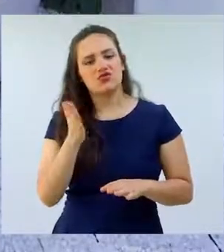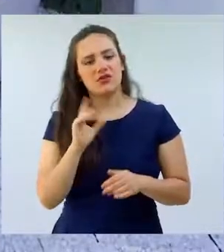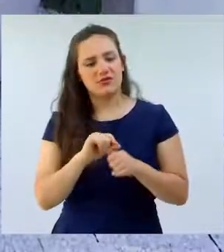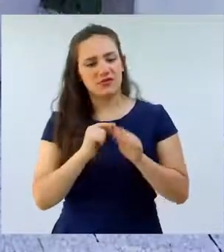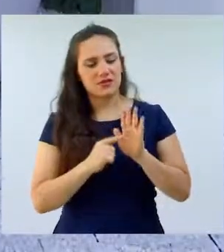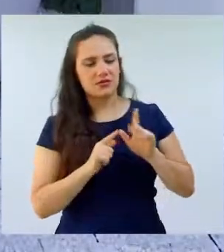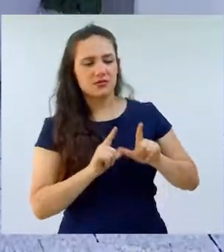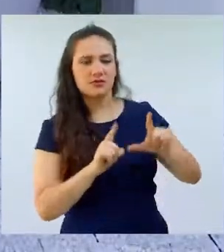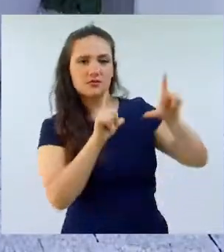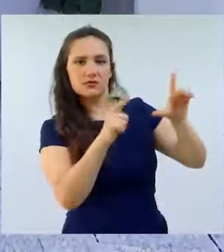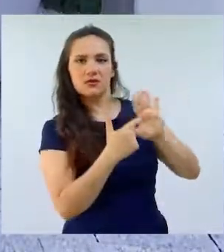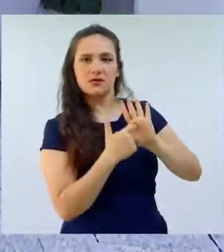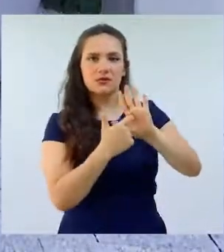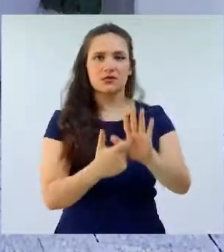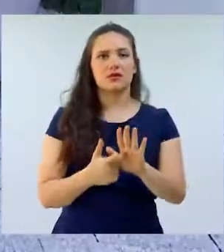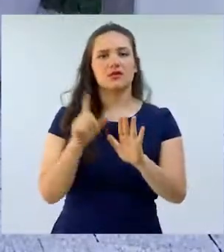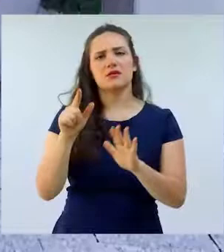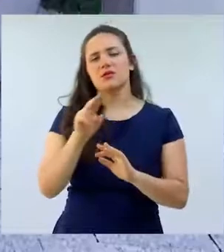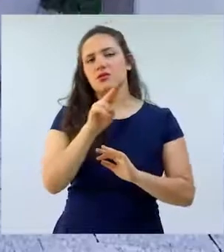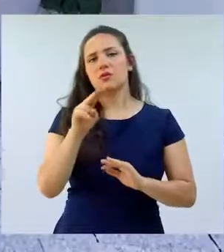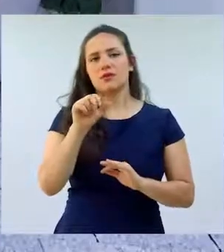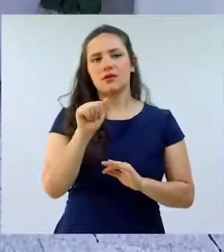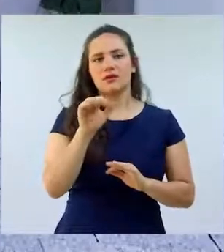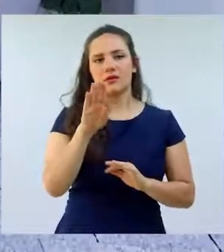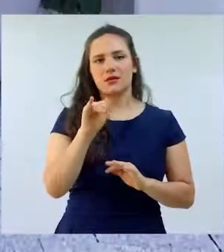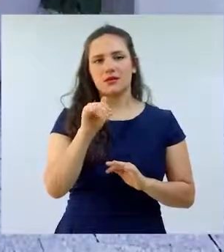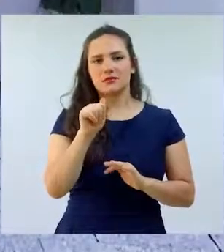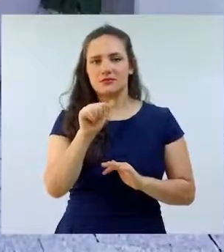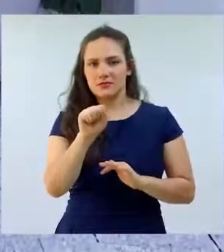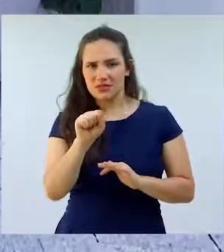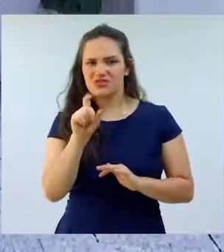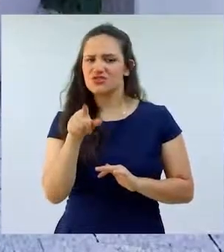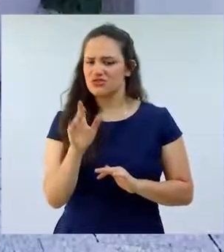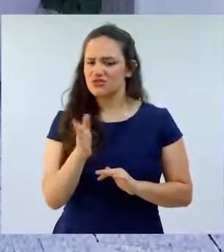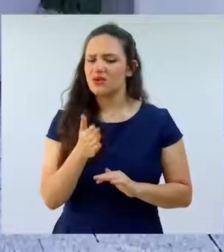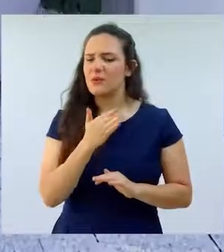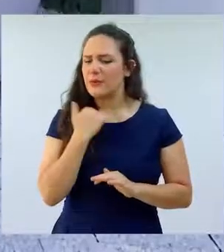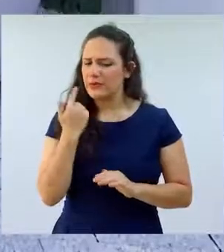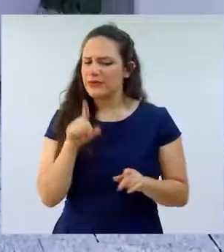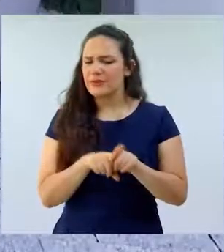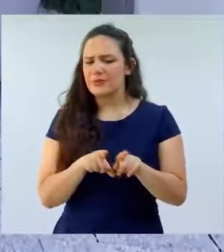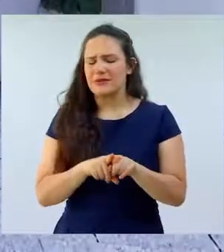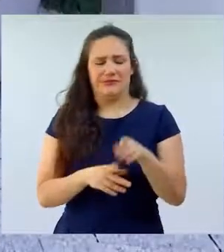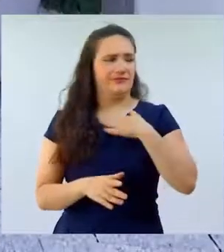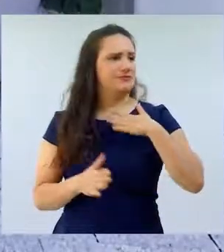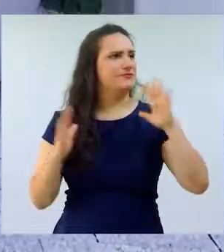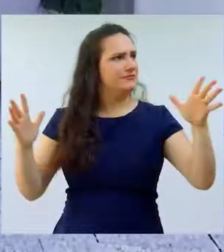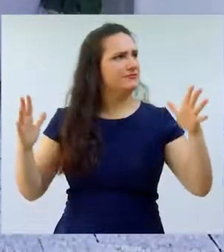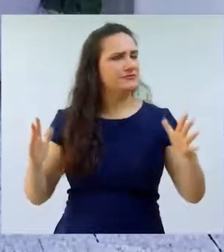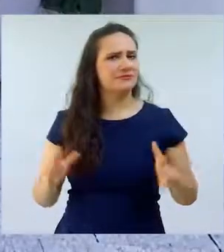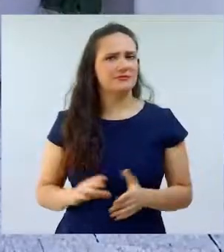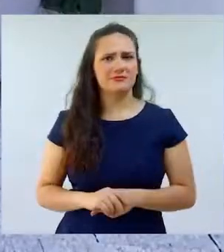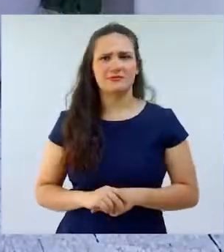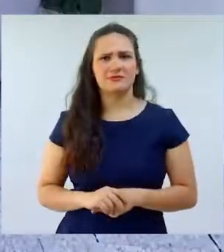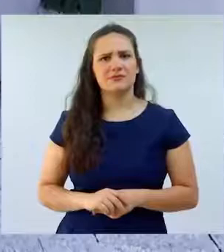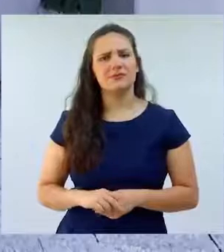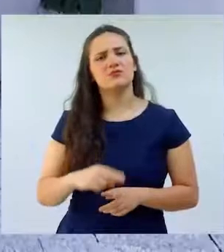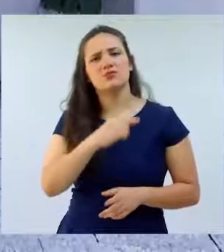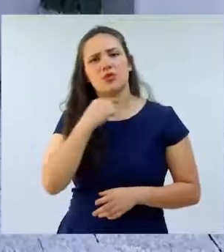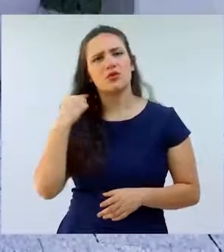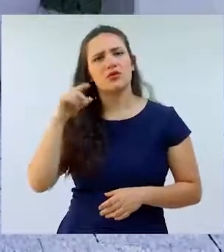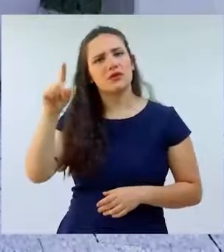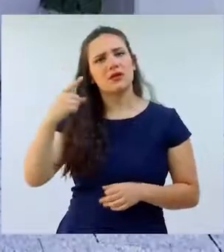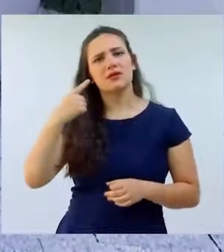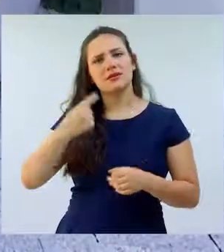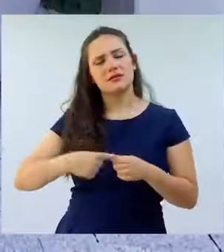Abias, faleceu também, né? Falecido também, meu Deus do céu. Não, afogado, né? Afogado lá